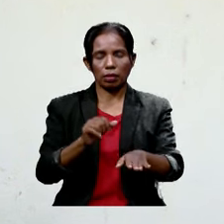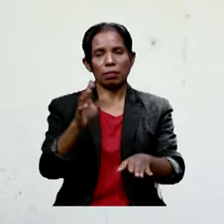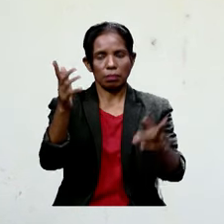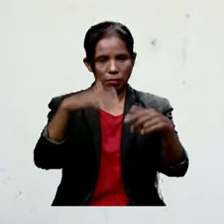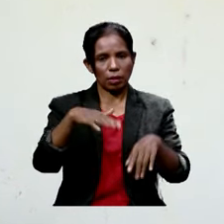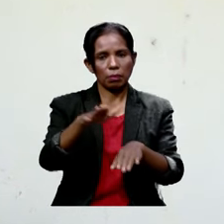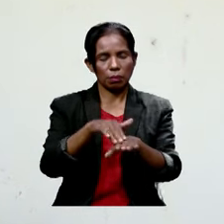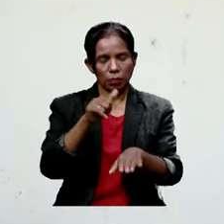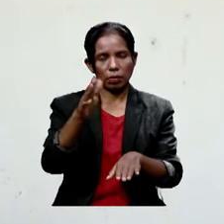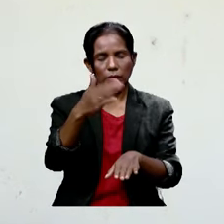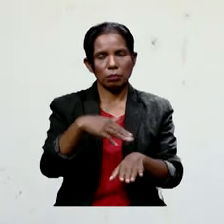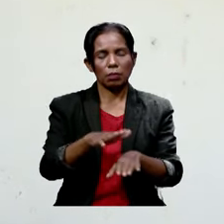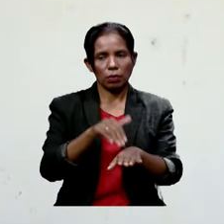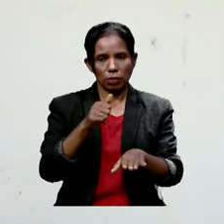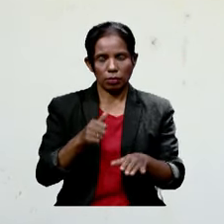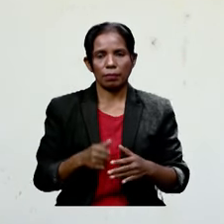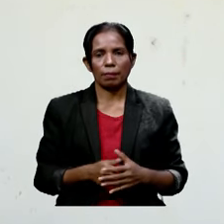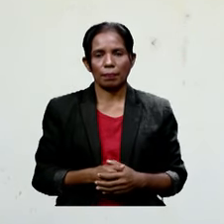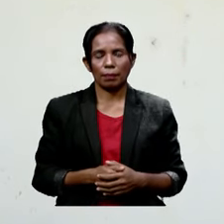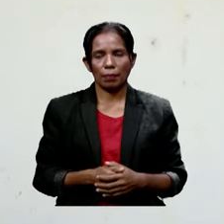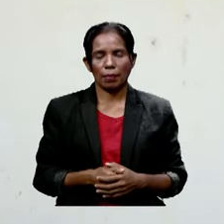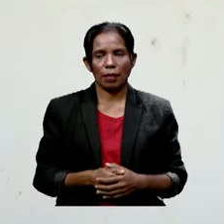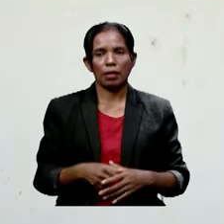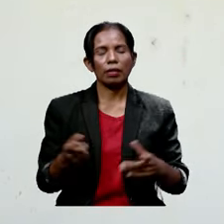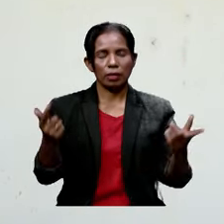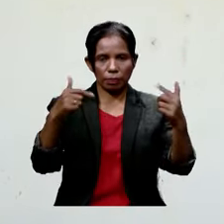lai ami ha maus consegue